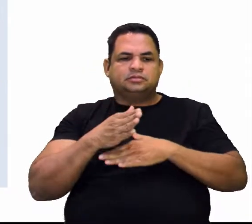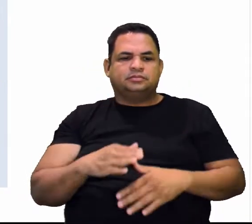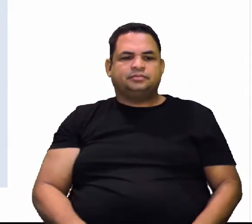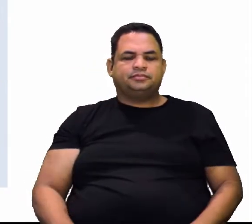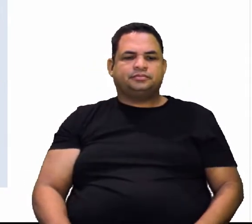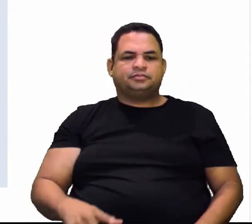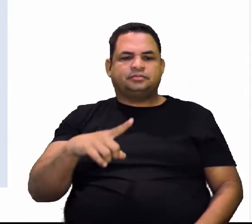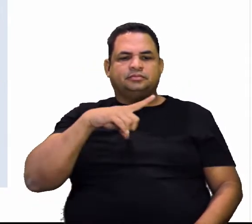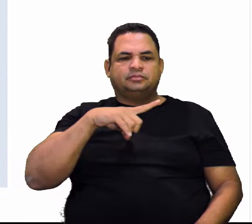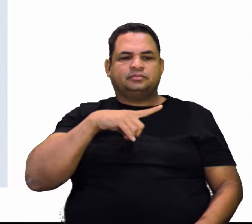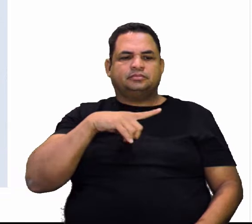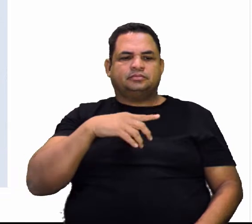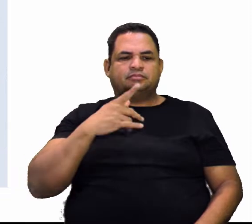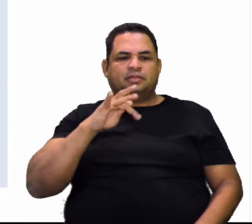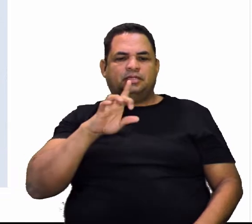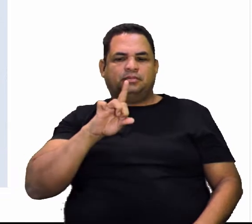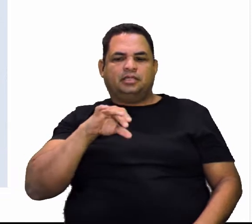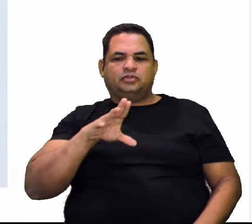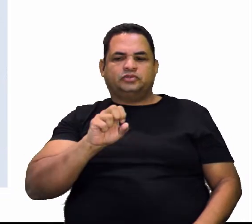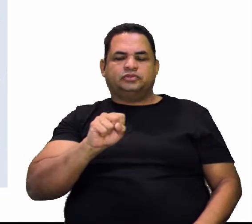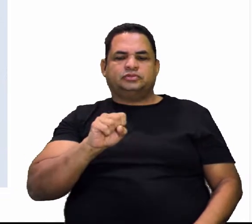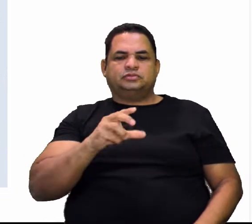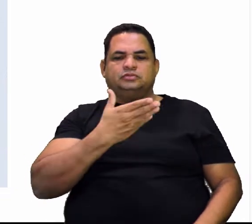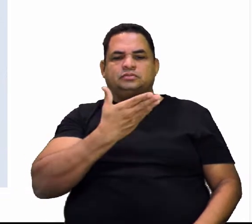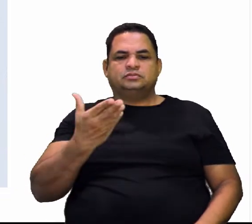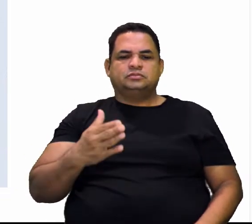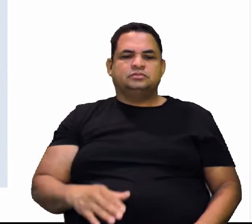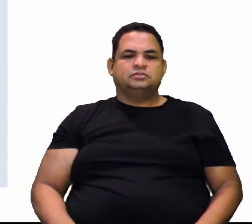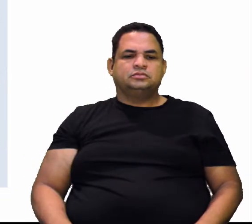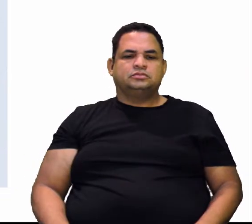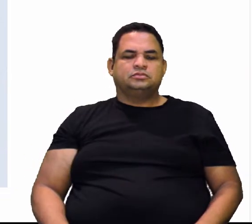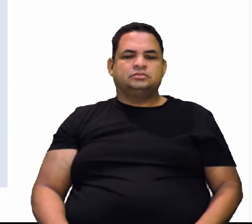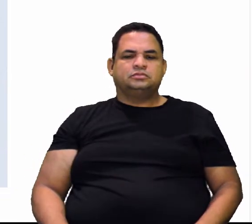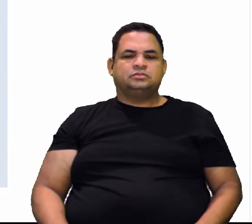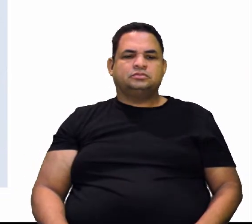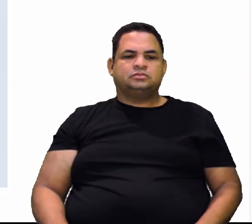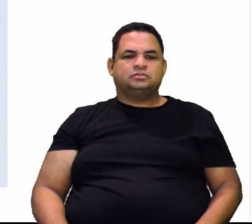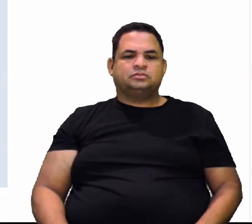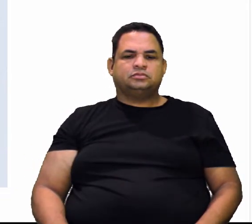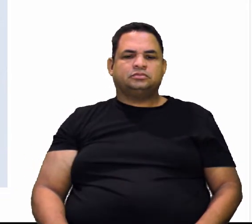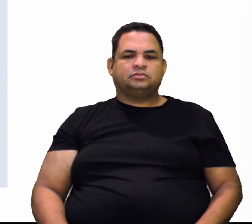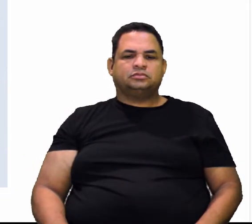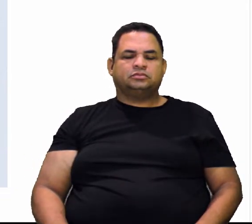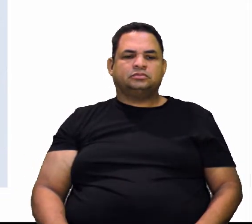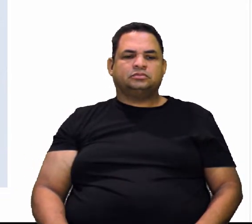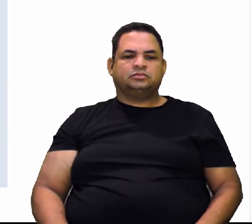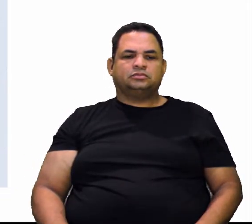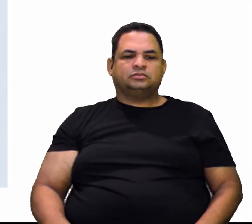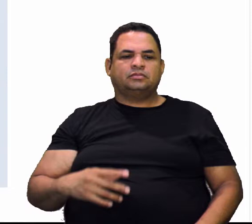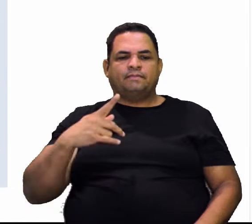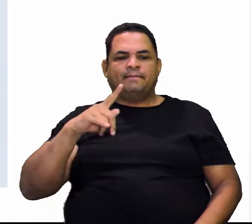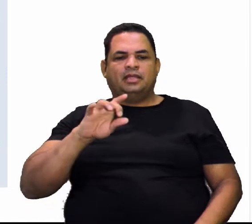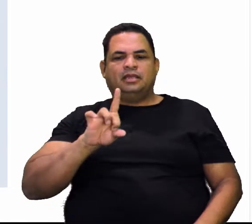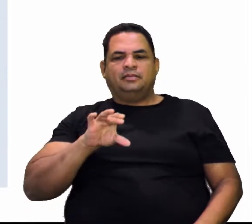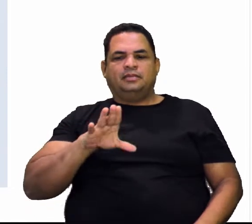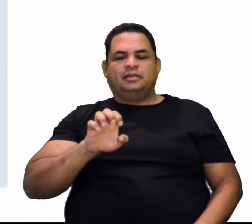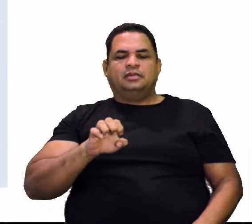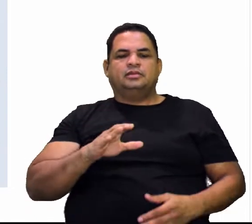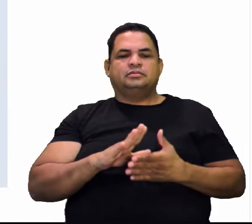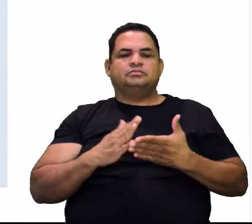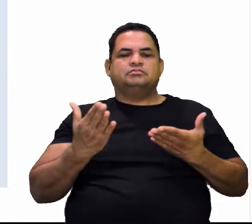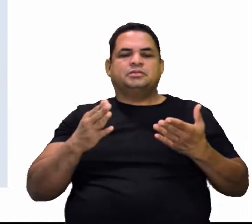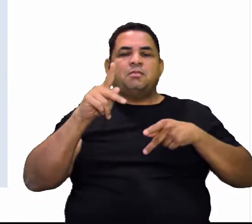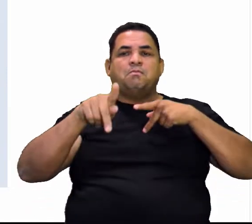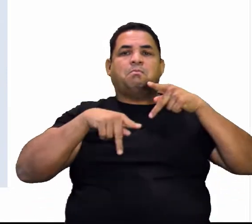diretamente. E nós temos os plebeus. Os plebeus, gente, a plebe, era o